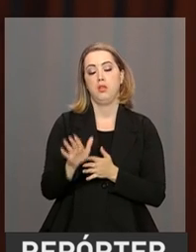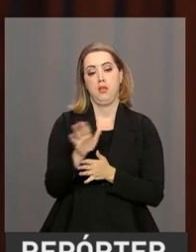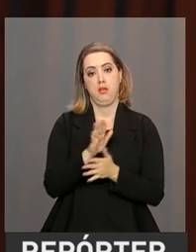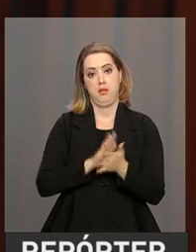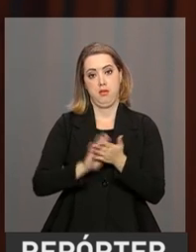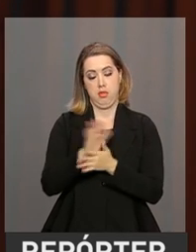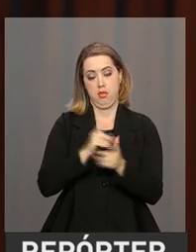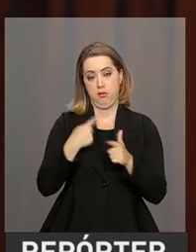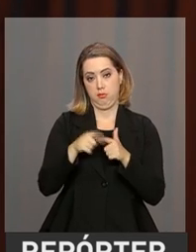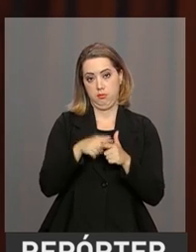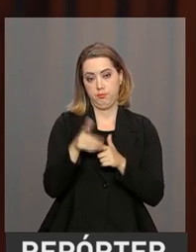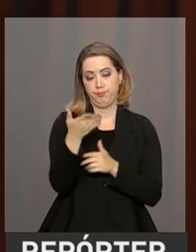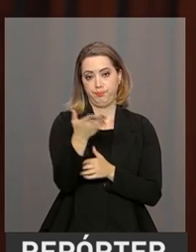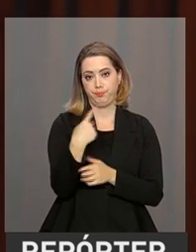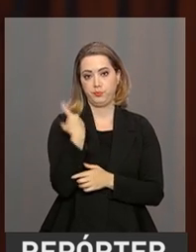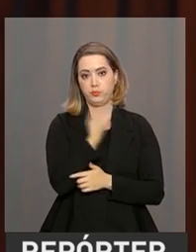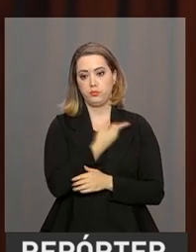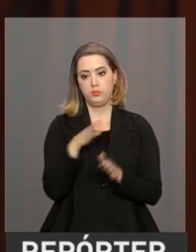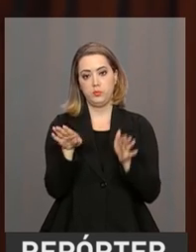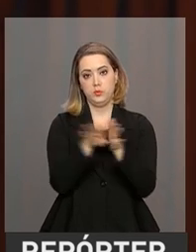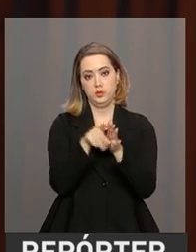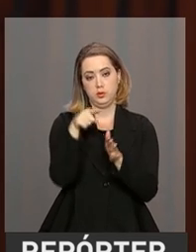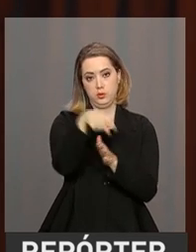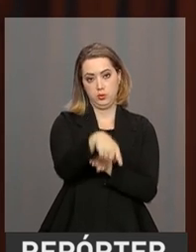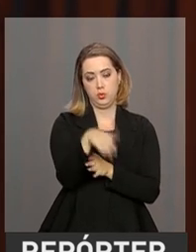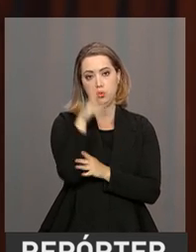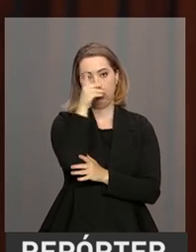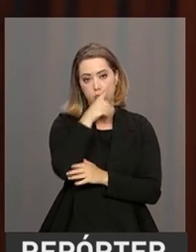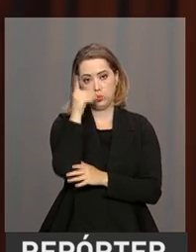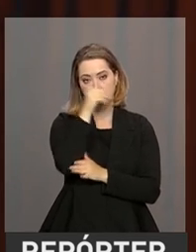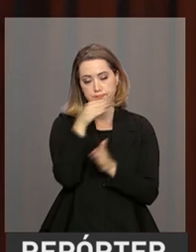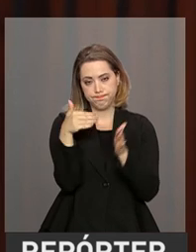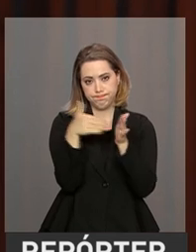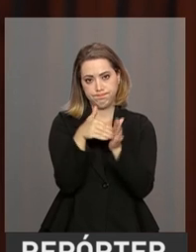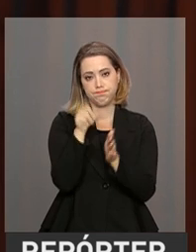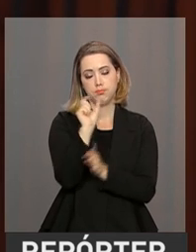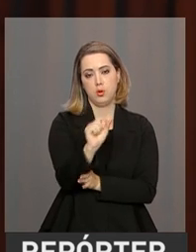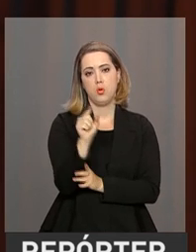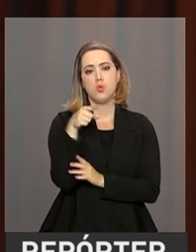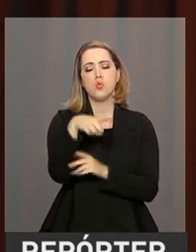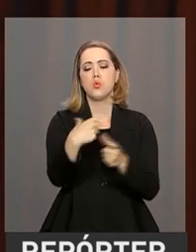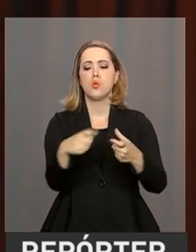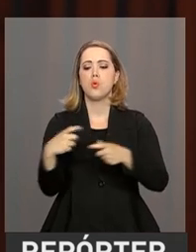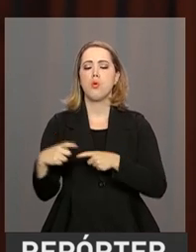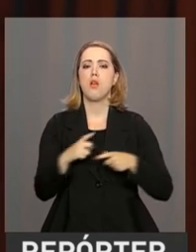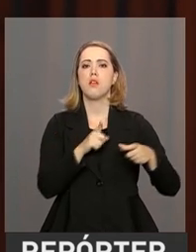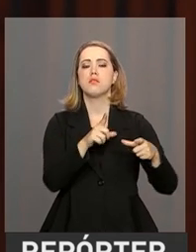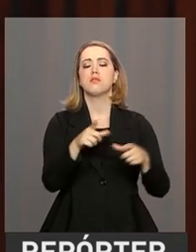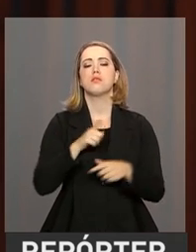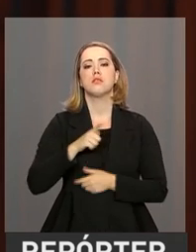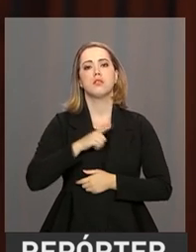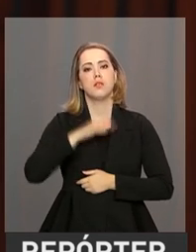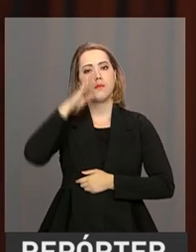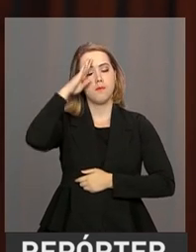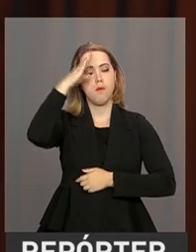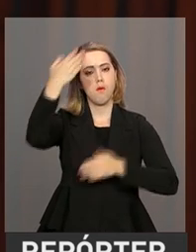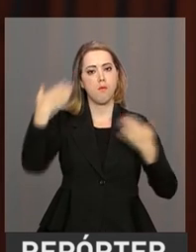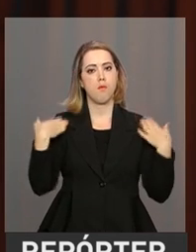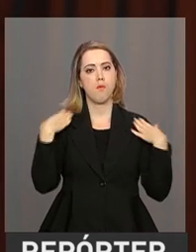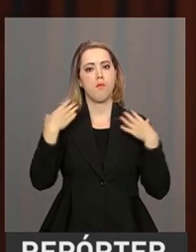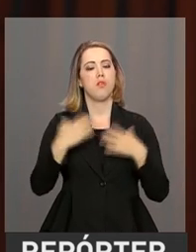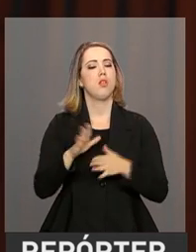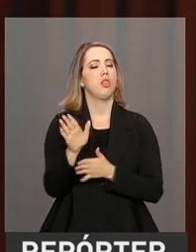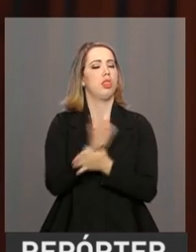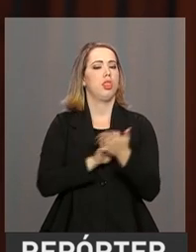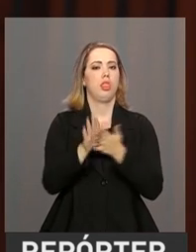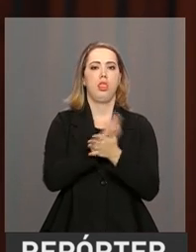dia, naquelas localidades onde esteve presente as Forças Armadas, sem nenhuma